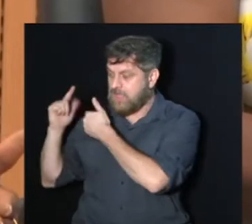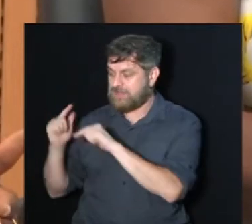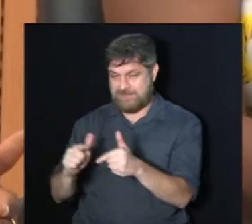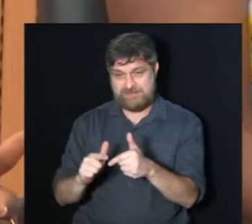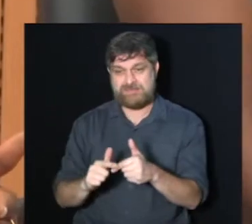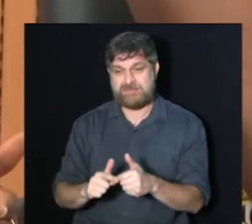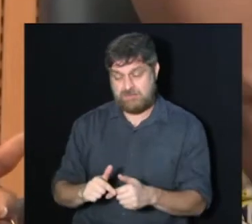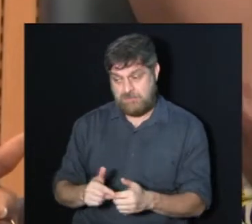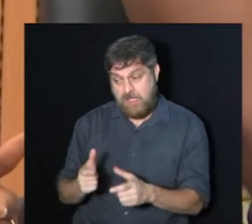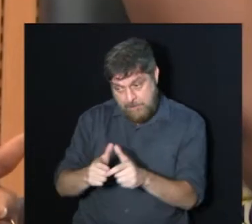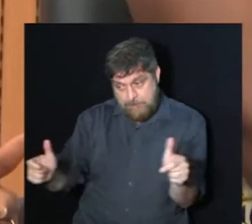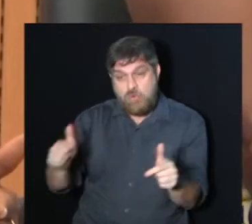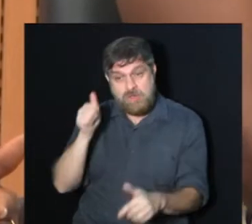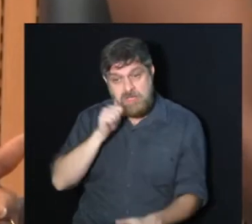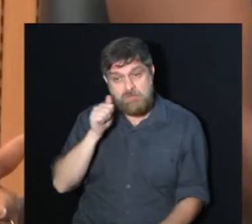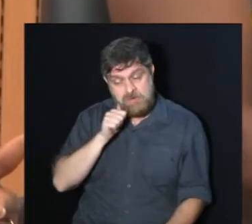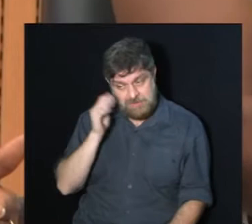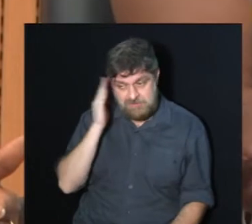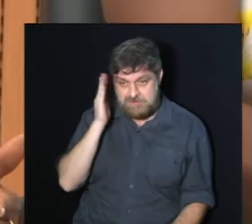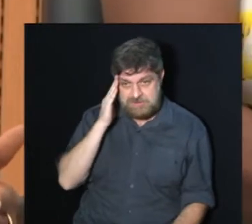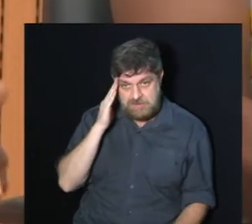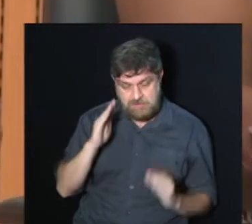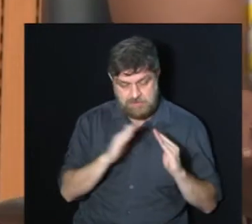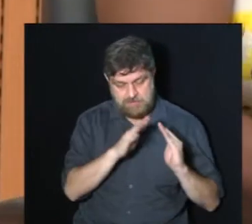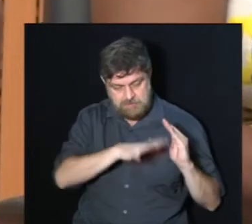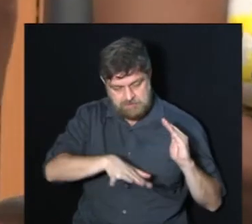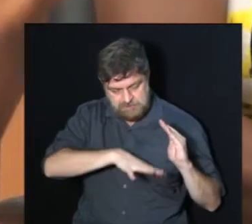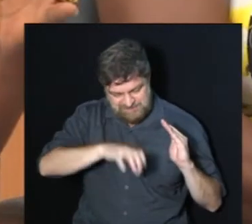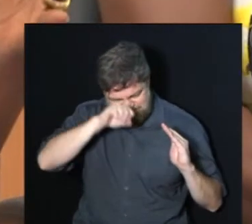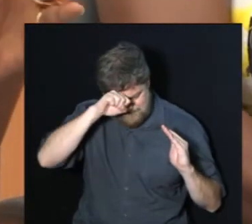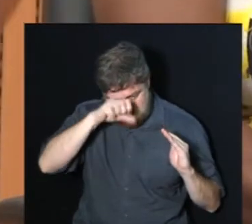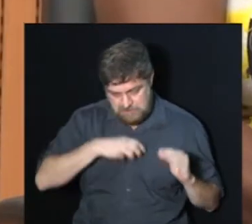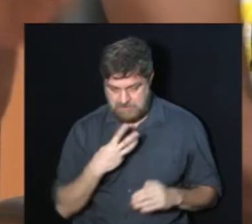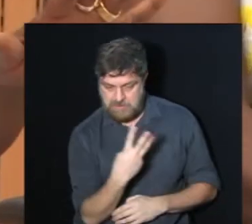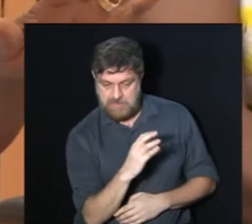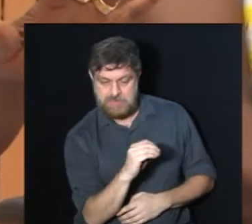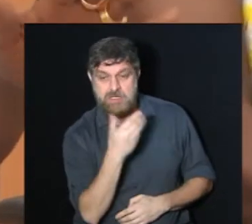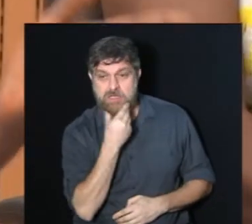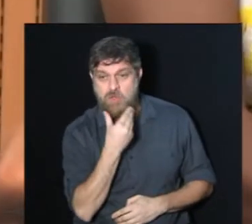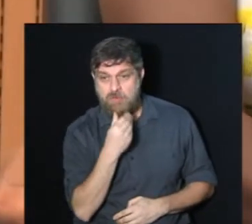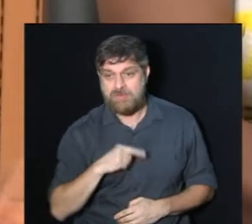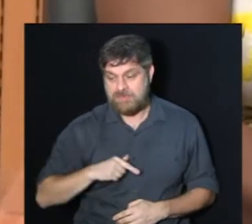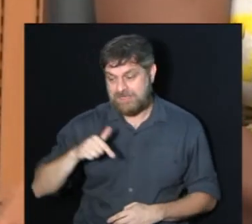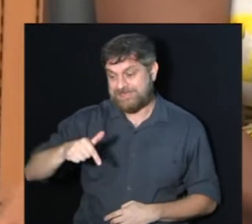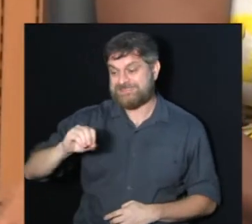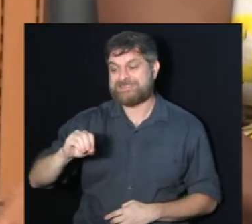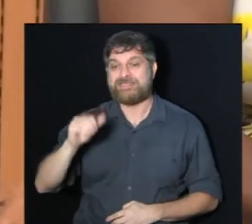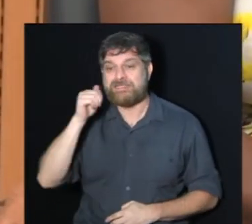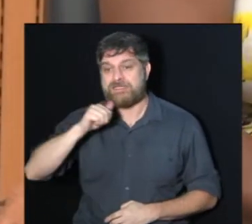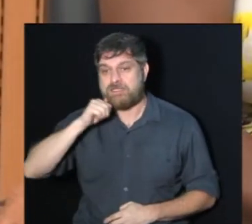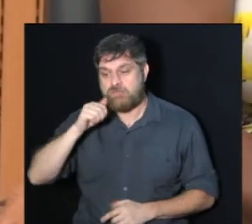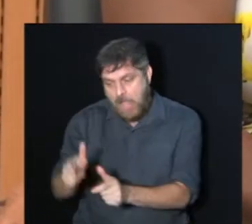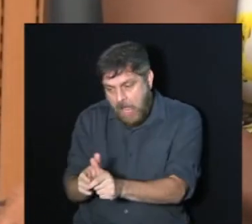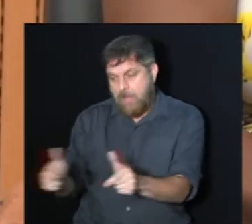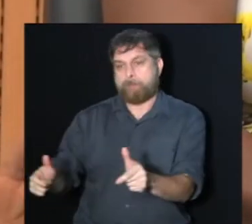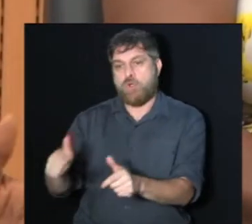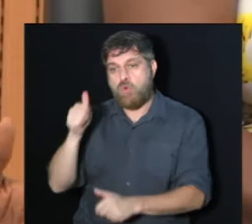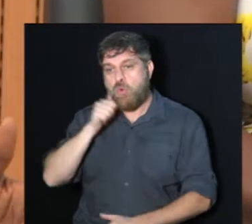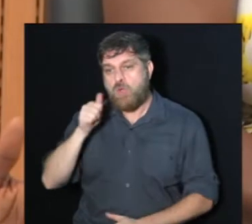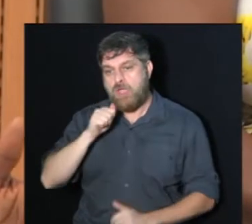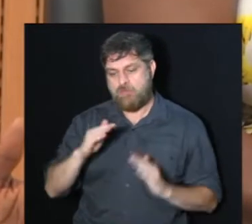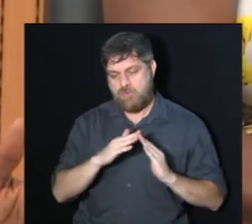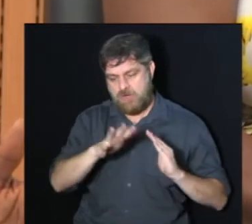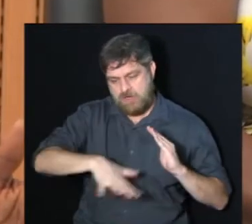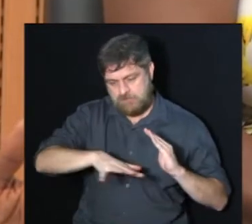vocês sabem disso. No terreiro, você pode contar 30 homens, vai contar 70 mulheres. Como é que a